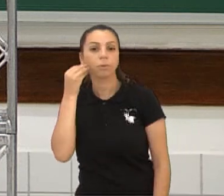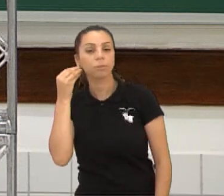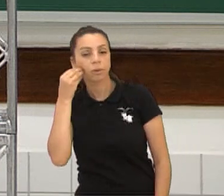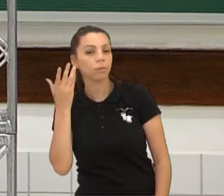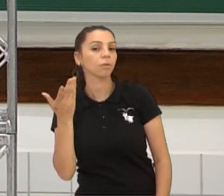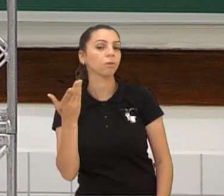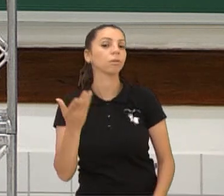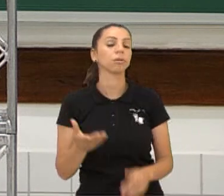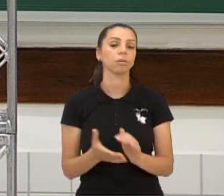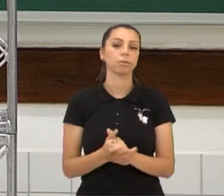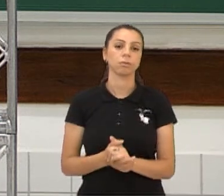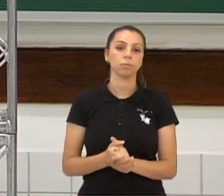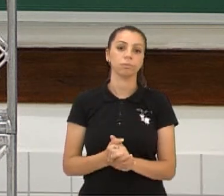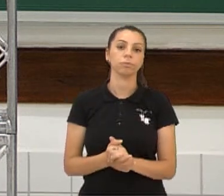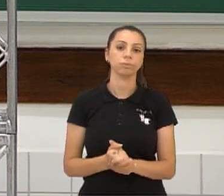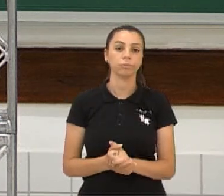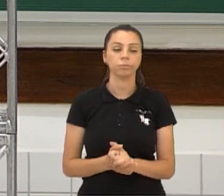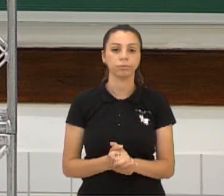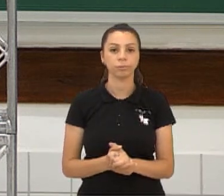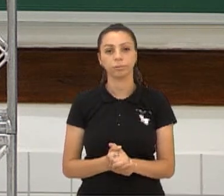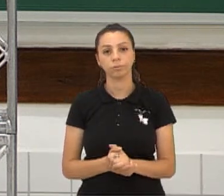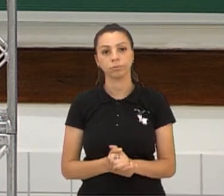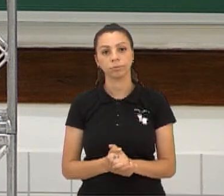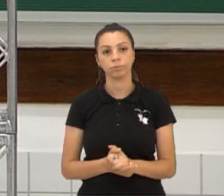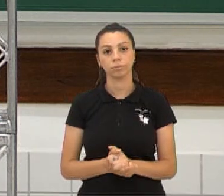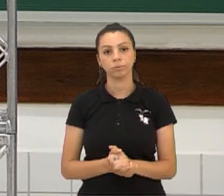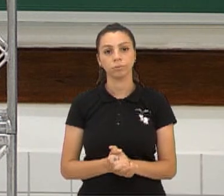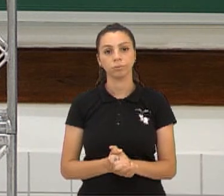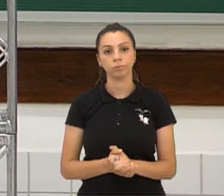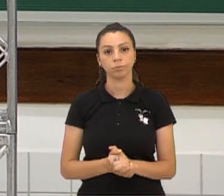experimentou, e daí a gente fez o quê? A gente pegou e